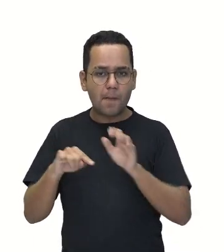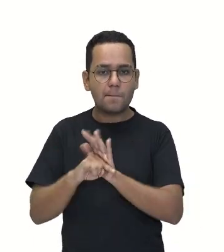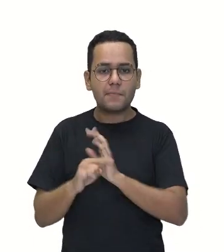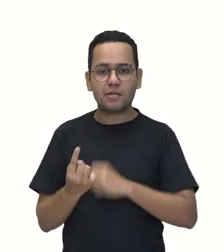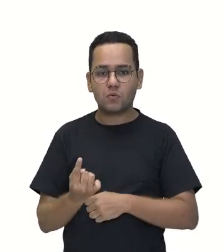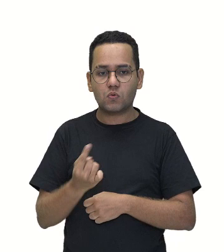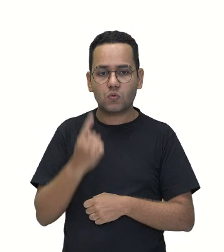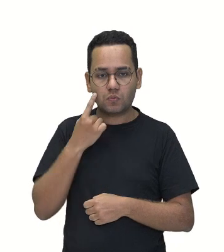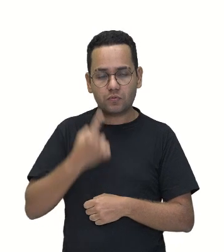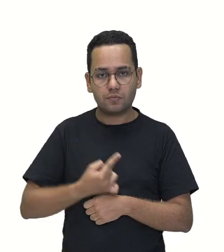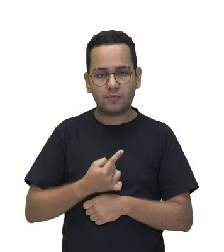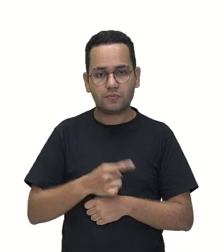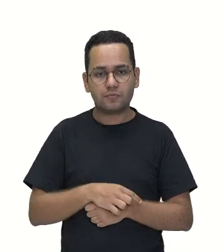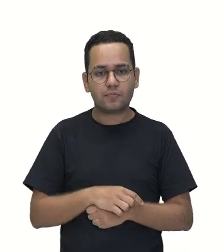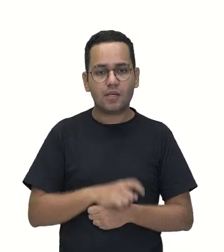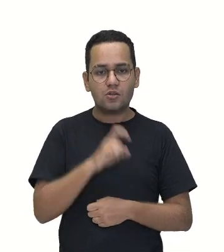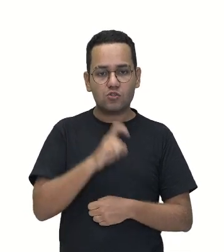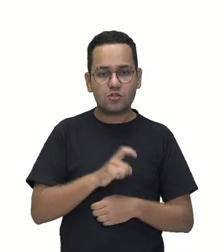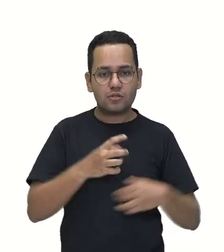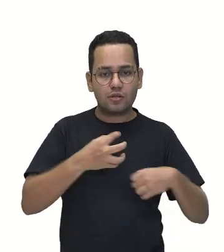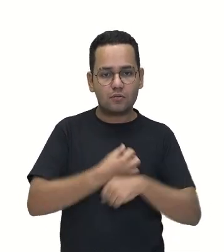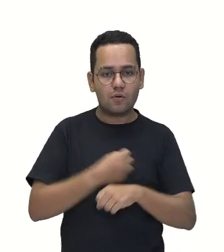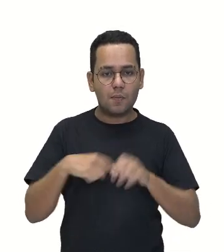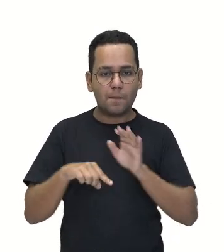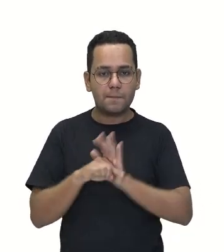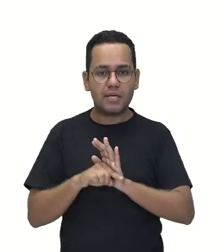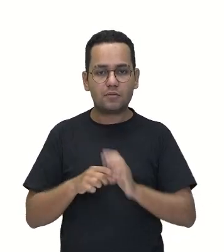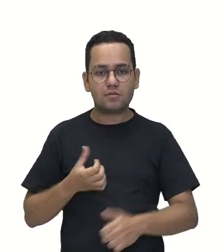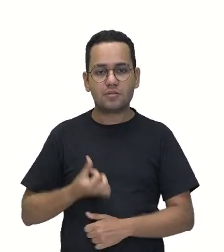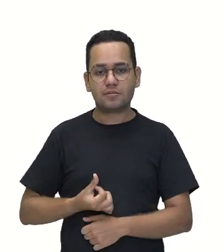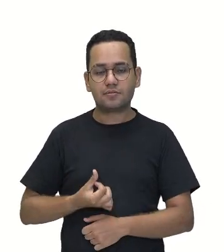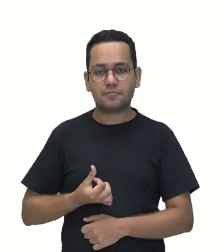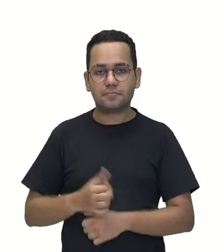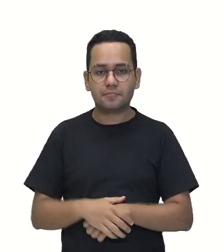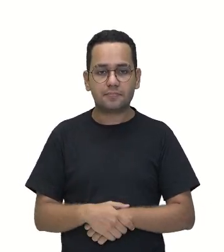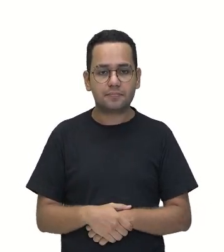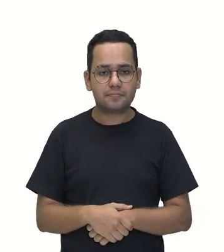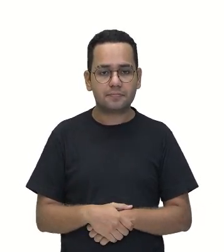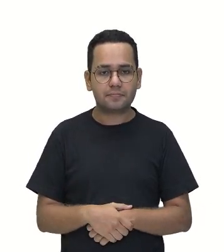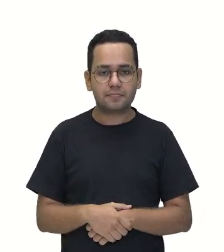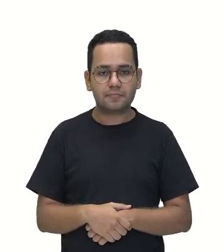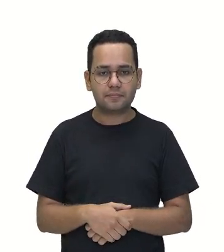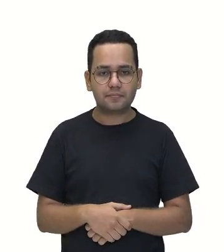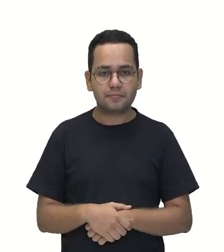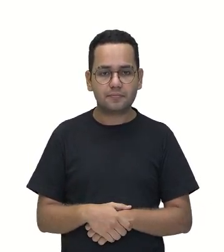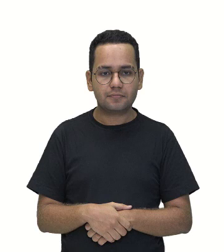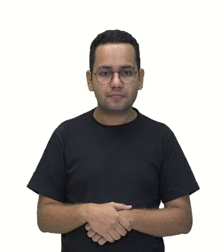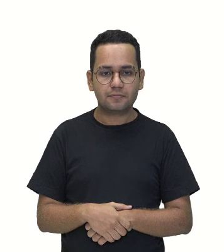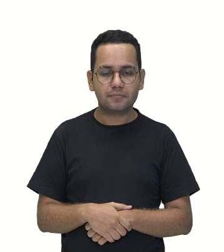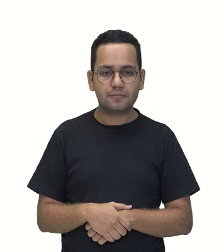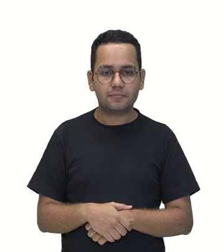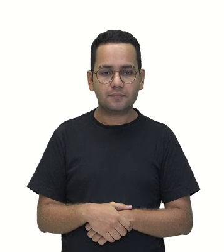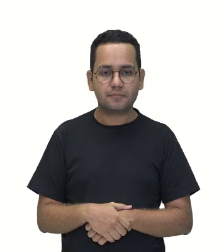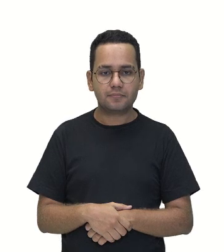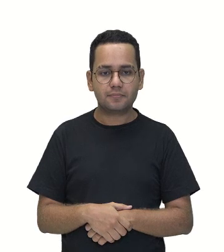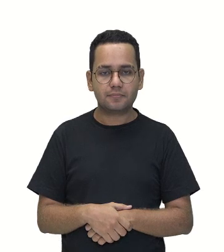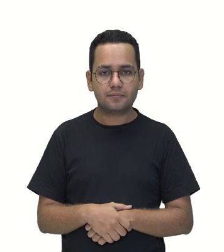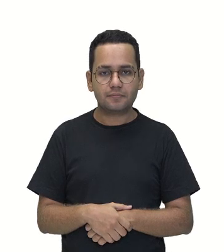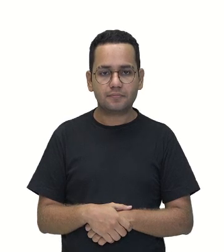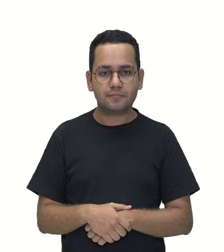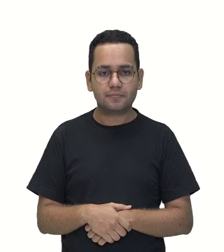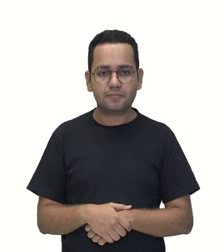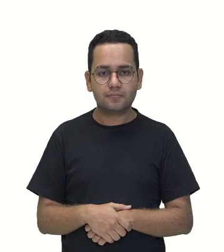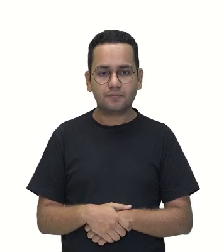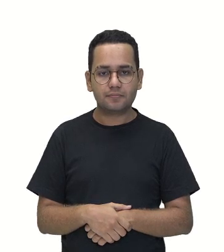vai ficar x = a - 6 moral da história meus amigos o valor de